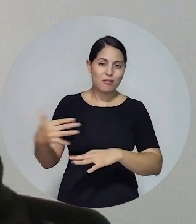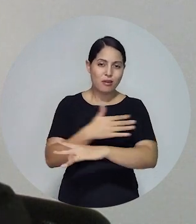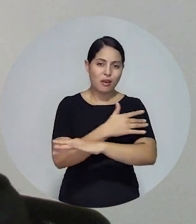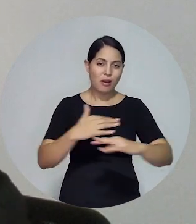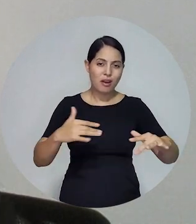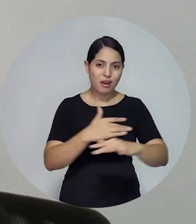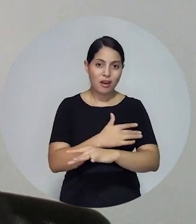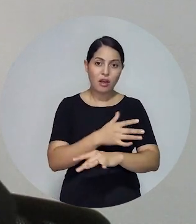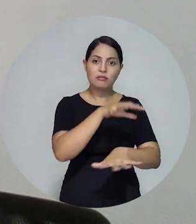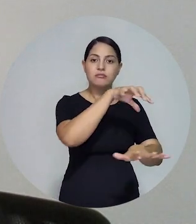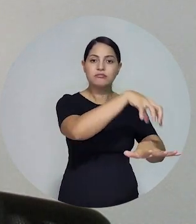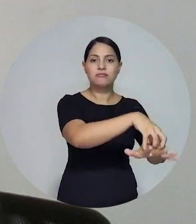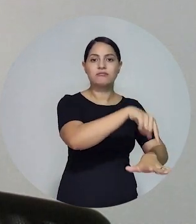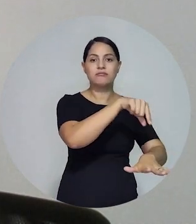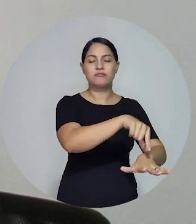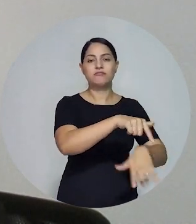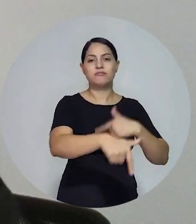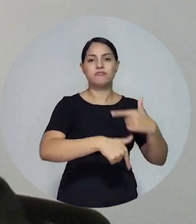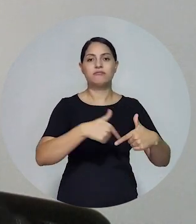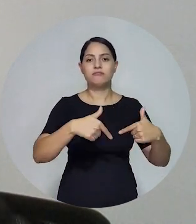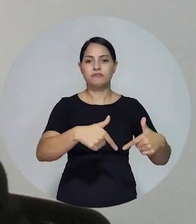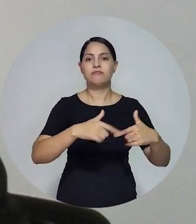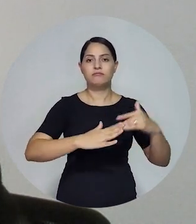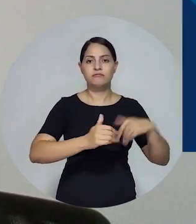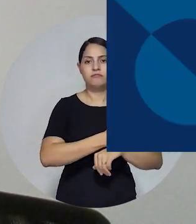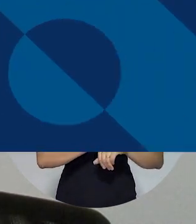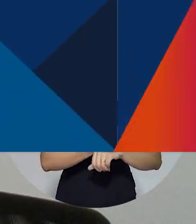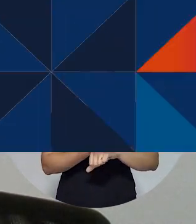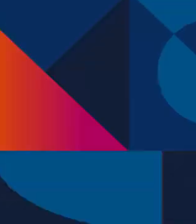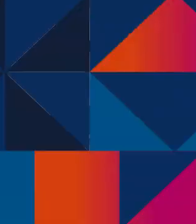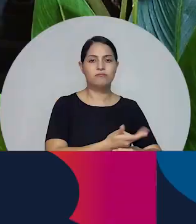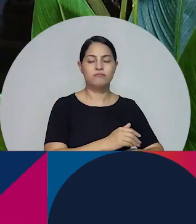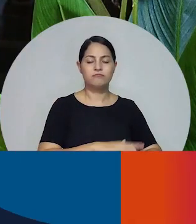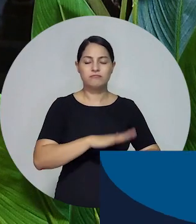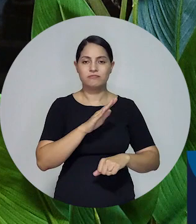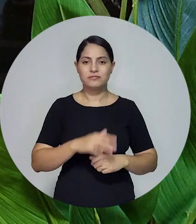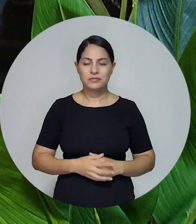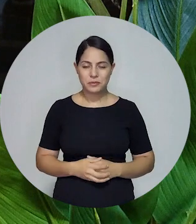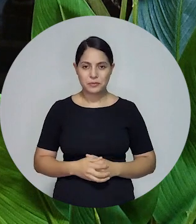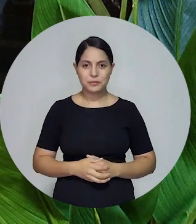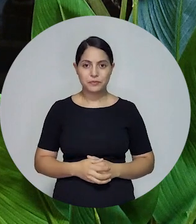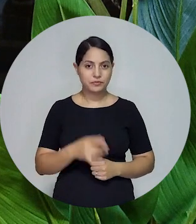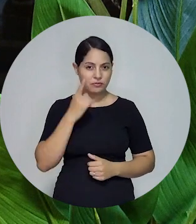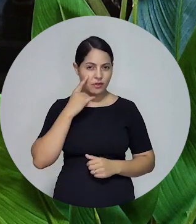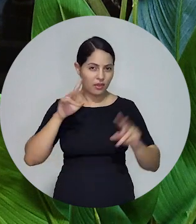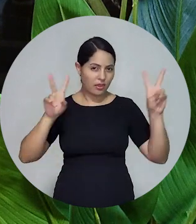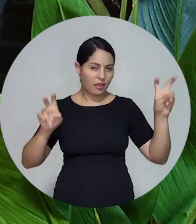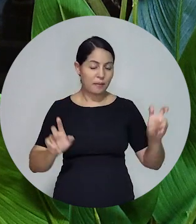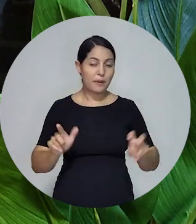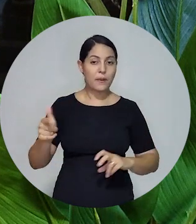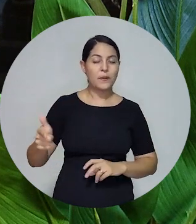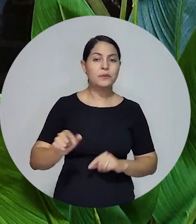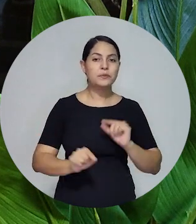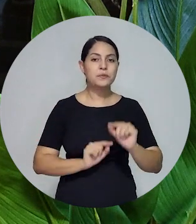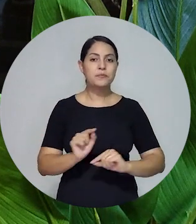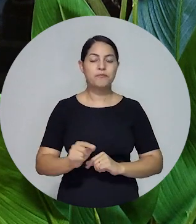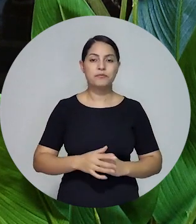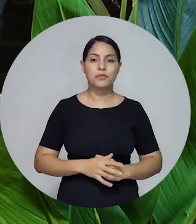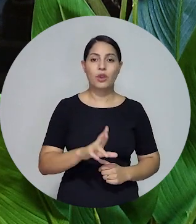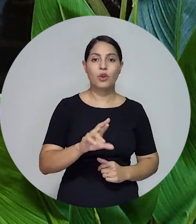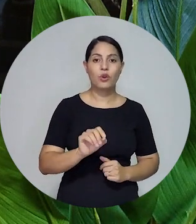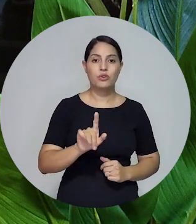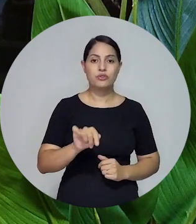BR-163, uma importante base para poder dignamente exercer a profissão. Mudando de assunto, Rogério Varela, representante